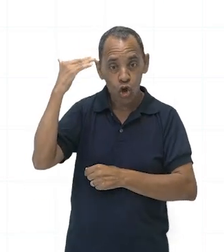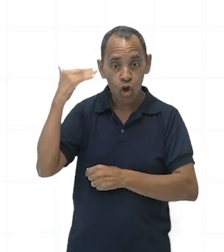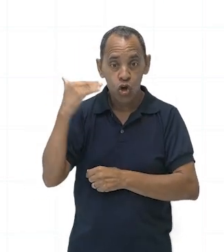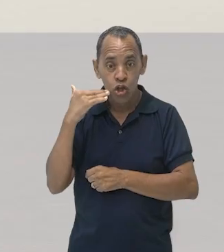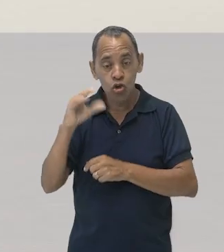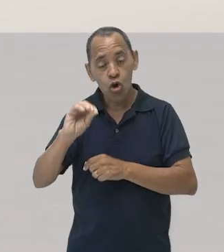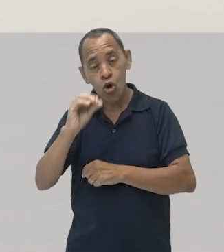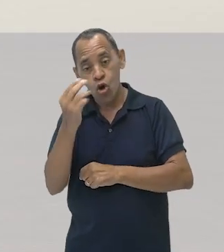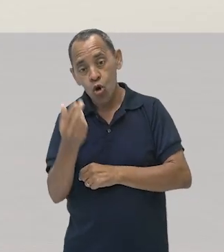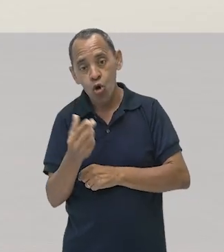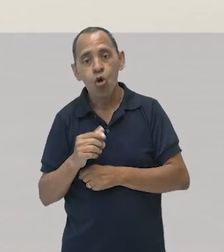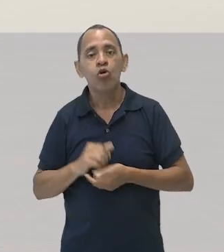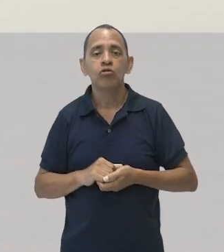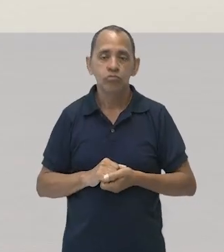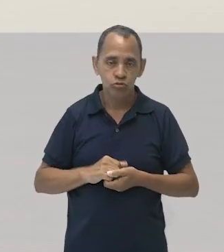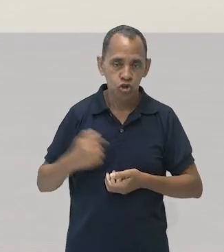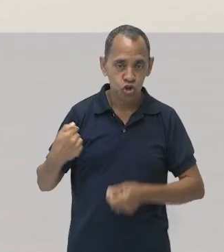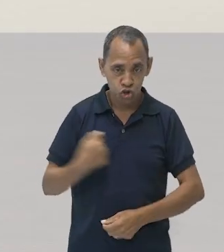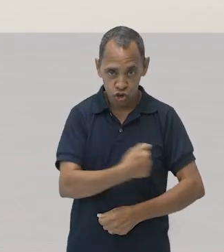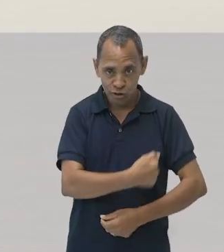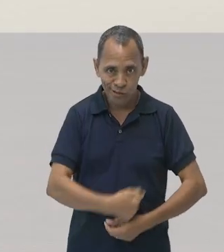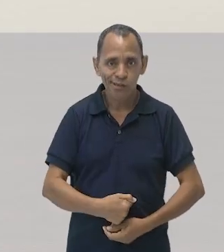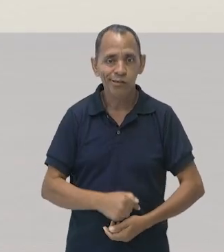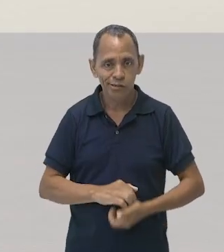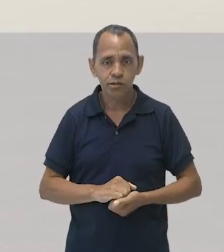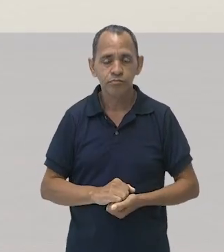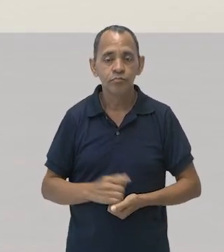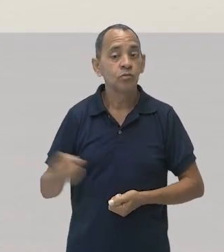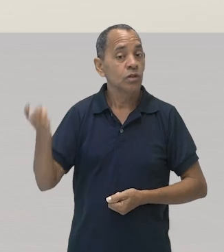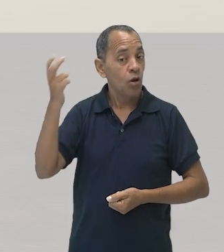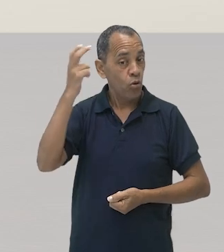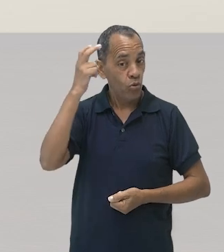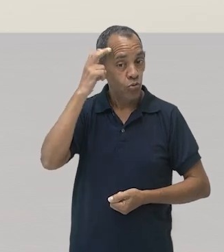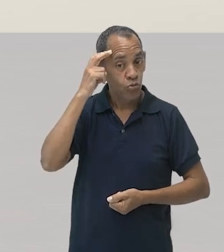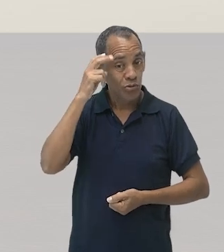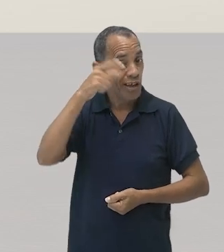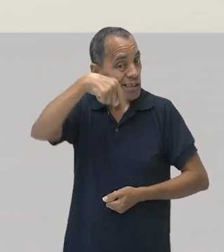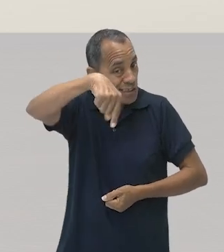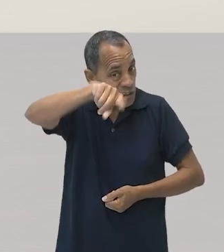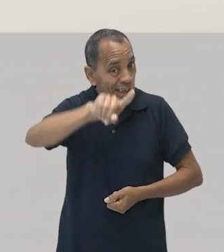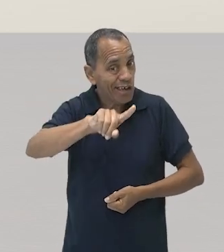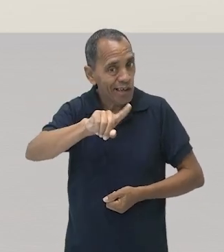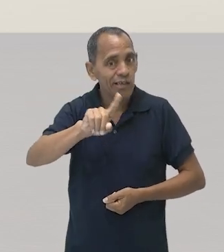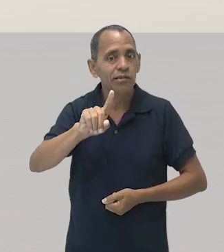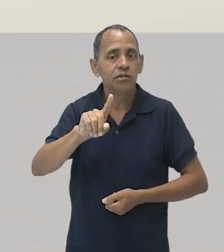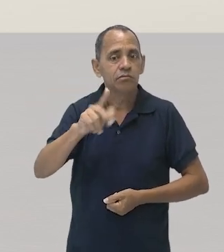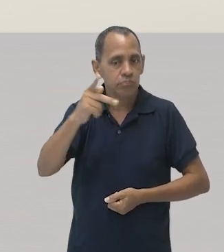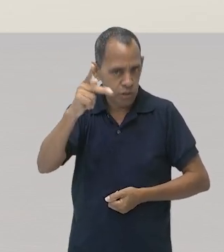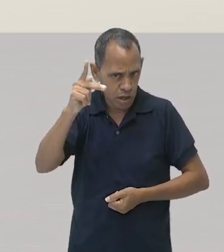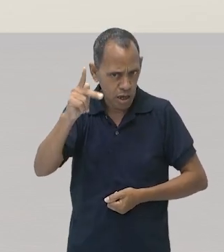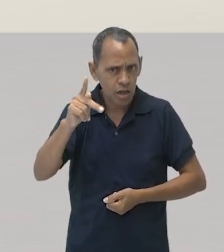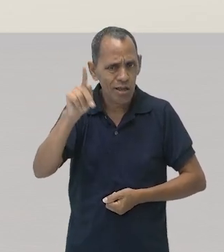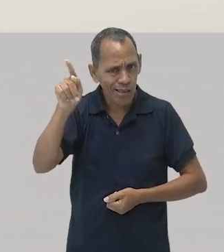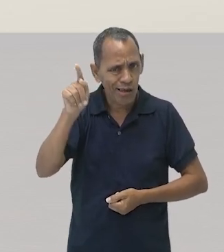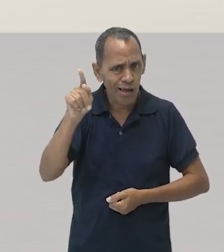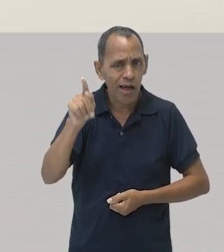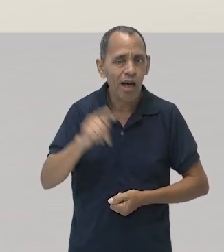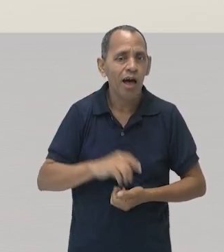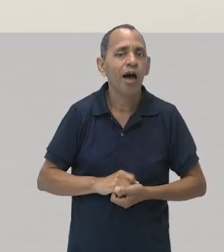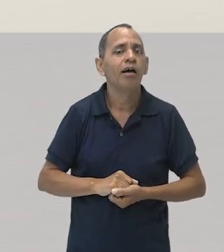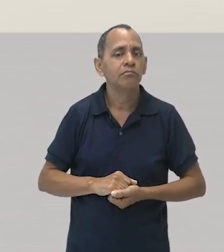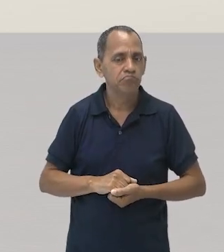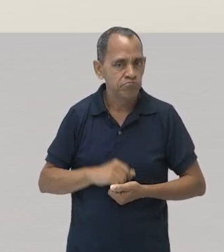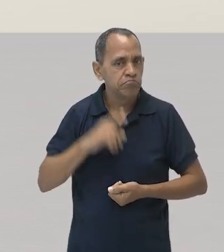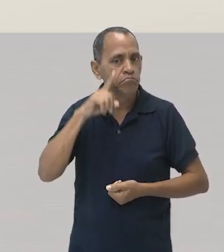que para a cultura deles, confundi-los é muito grave. Por isso que é importante, quando a gente for falar de